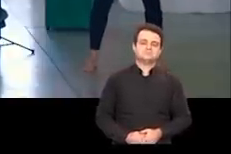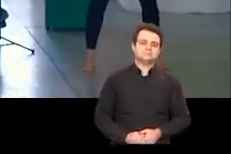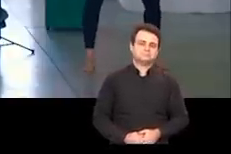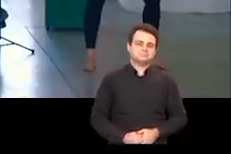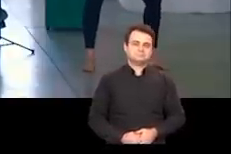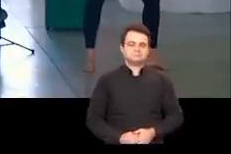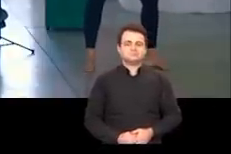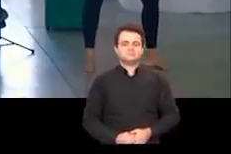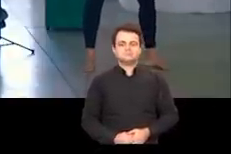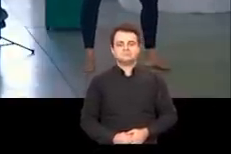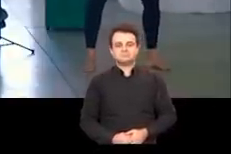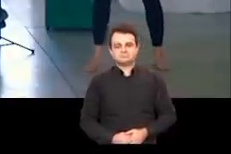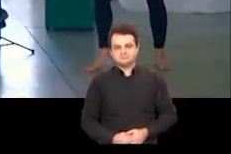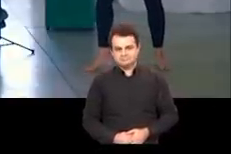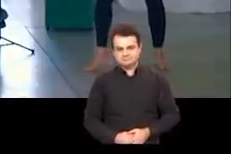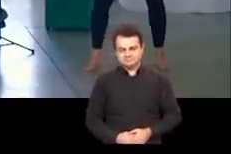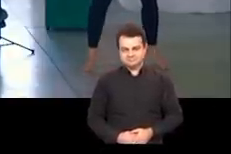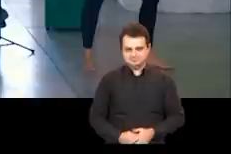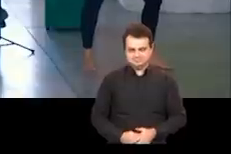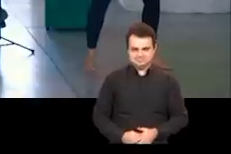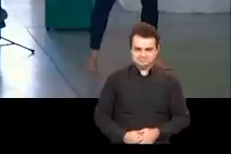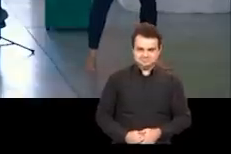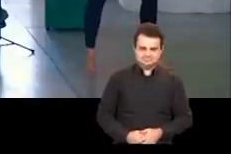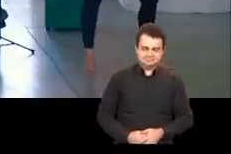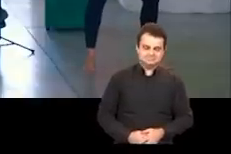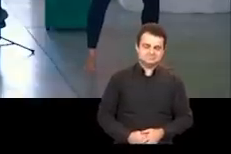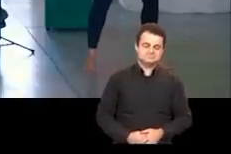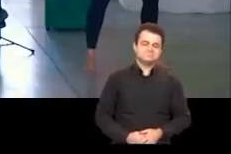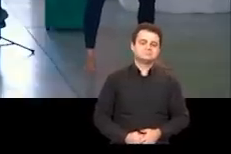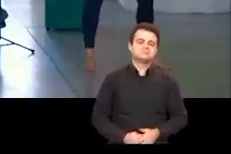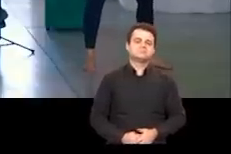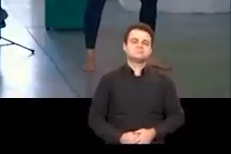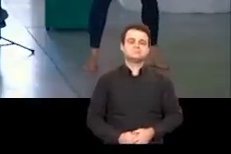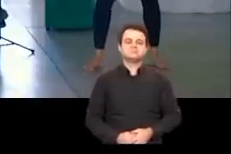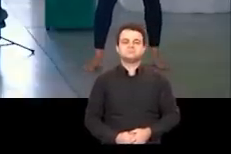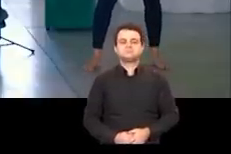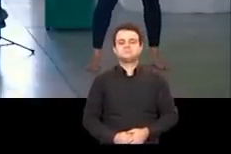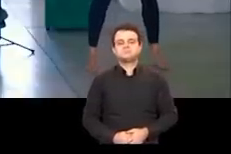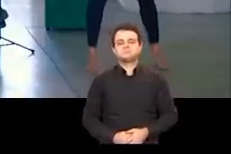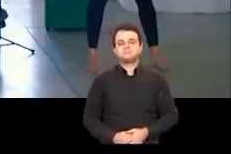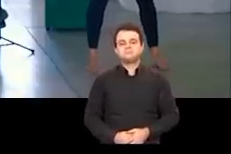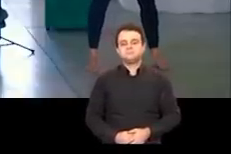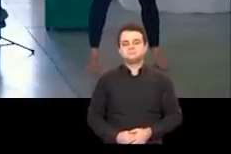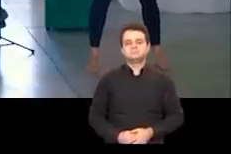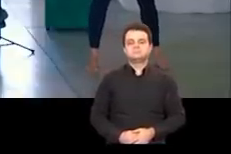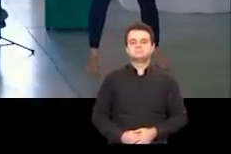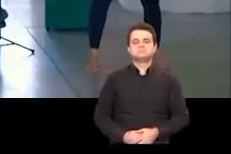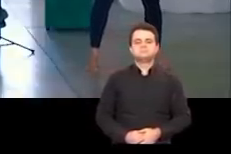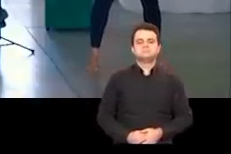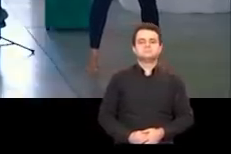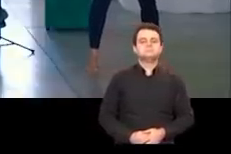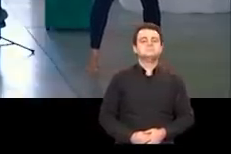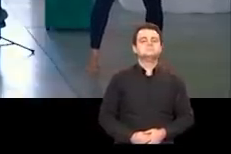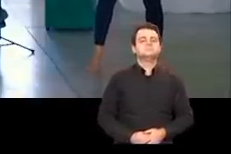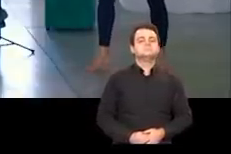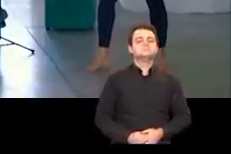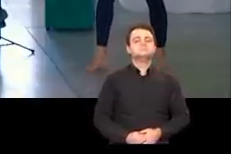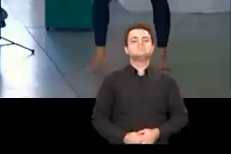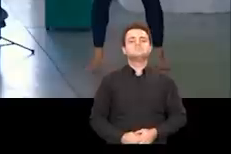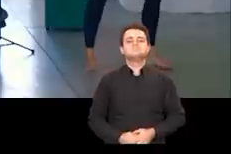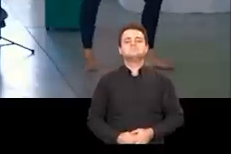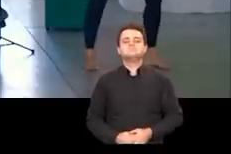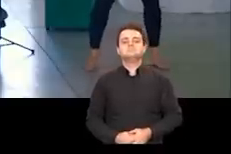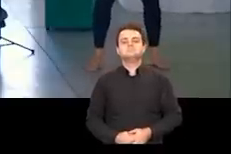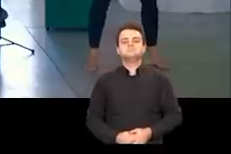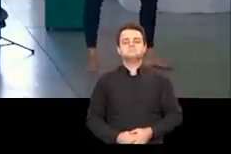cotovelo, pulso e mão, pulso e mão. Braço, cotovelo, pulso e mão, pulso e mão. Olhos, orelhas, boca e nariz.